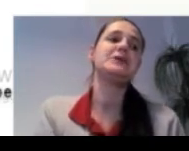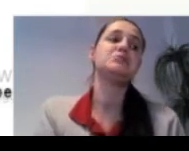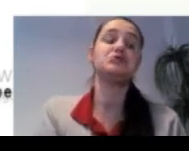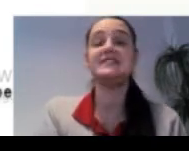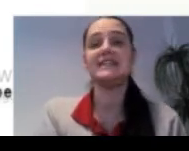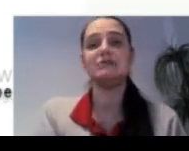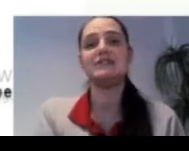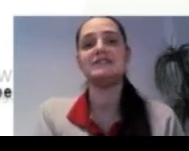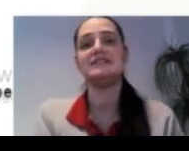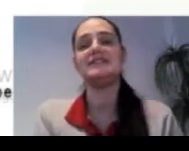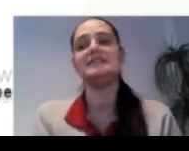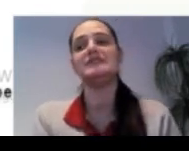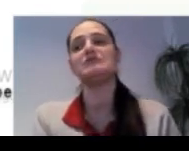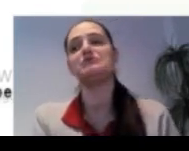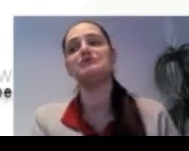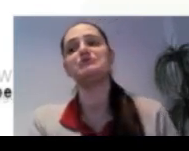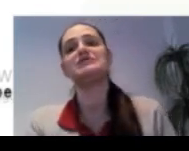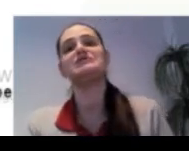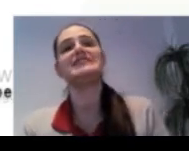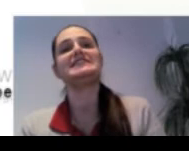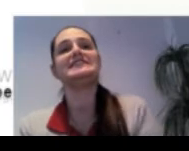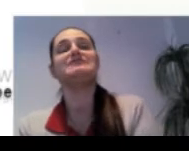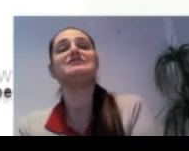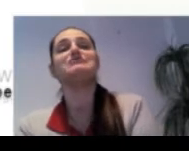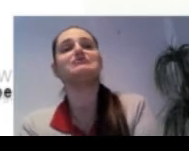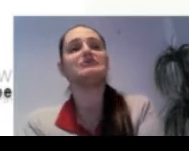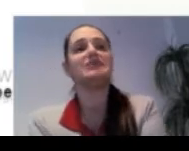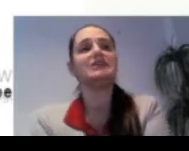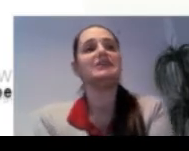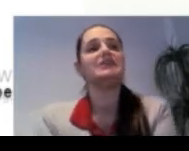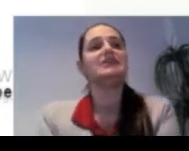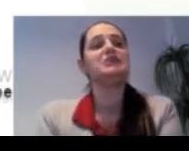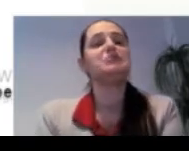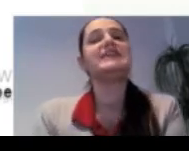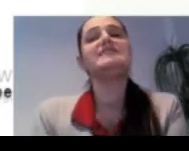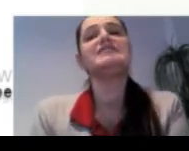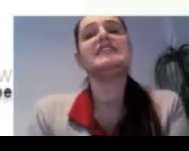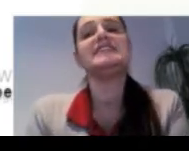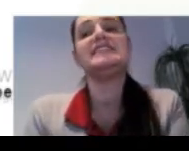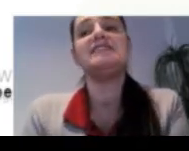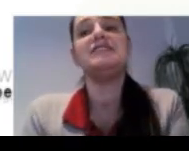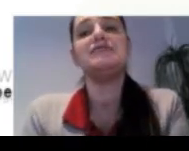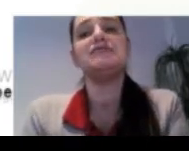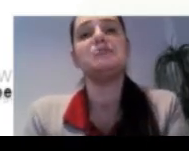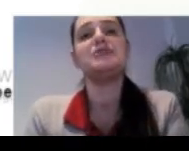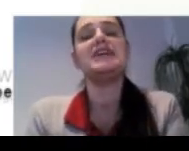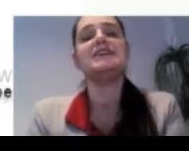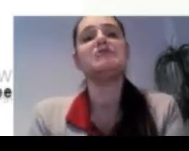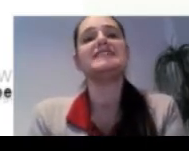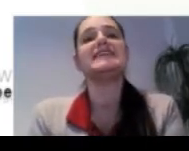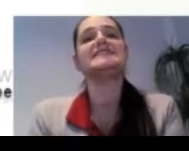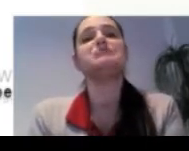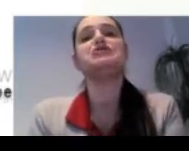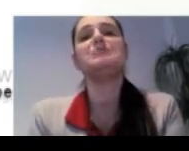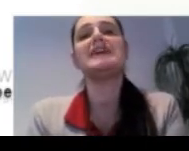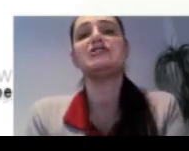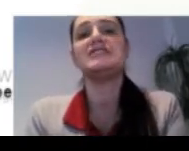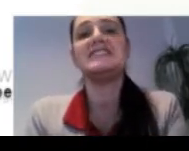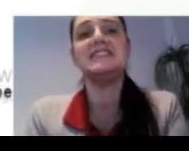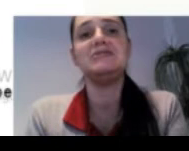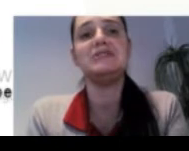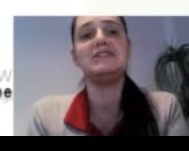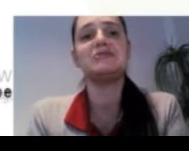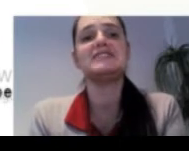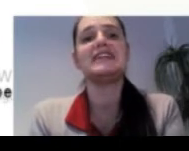ele possui célula. Então, que o vírus não seria ser vivo. Por que ele não seria ser vivo? Porque ele não consegue se